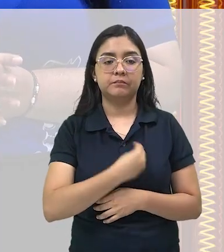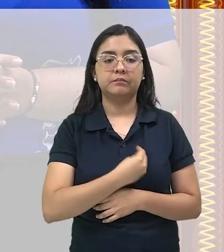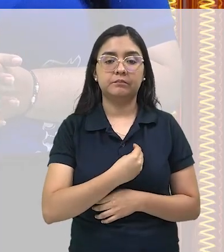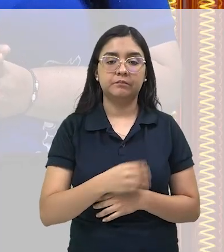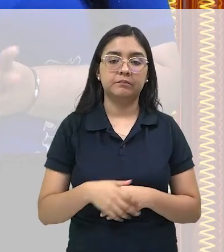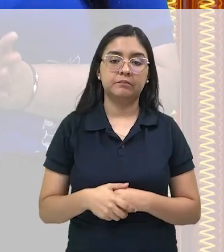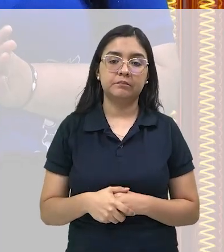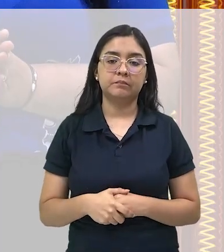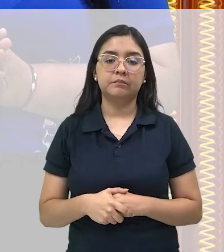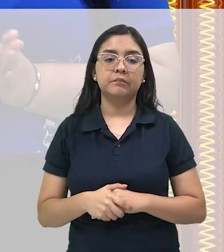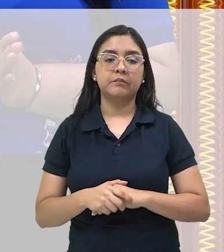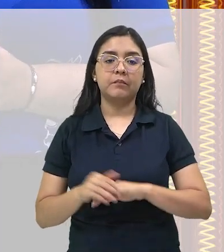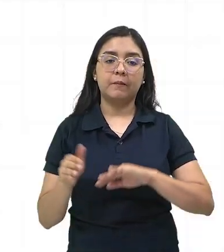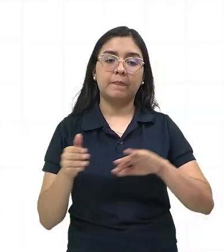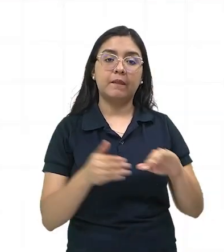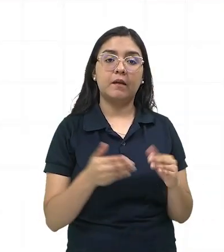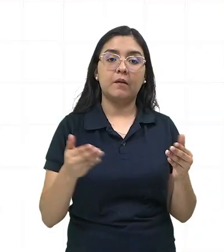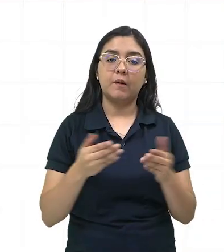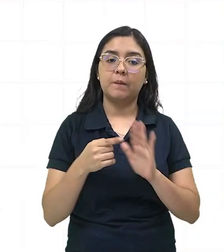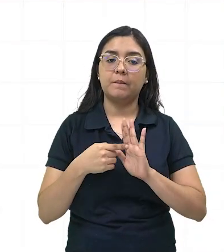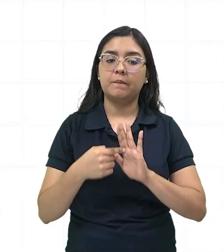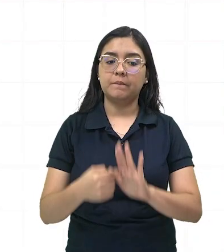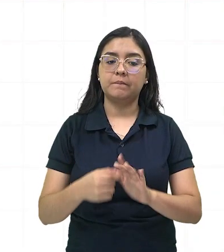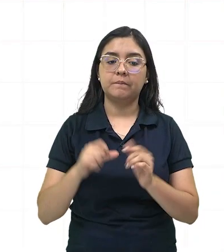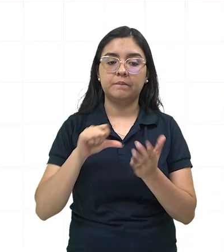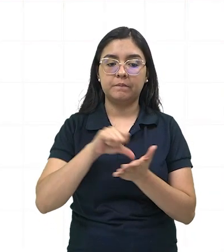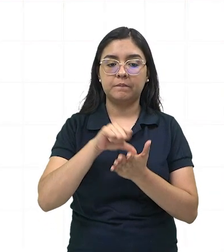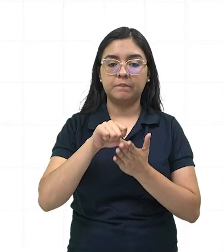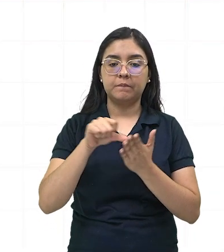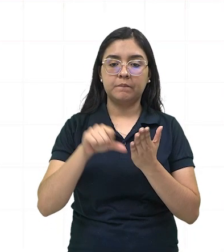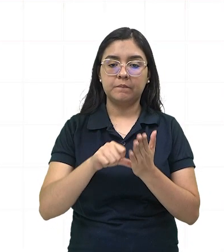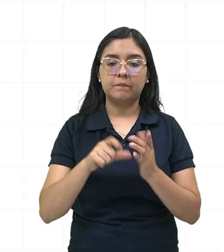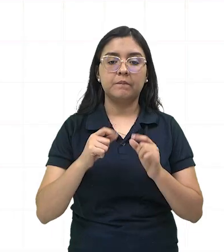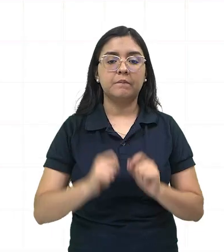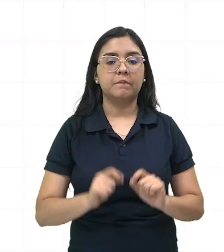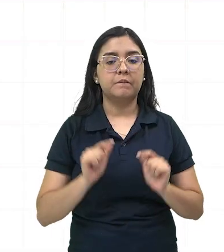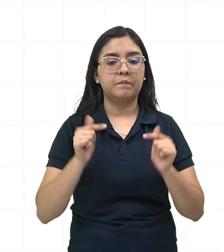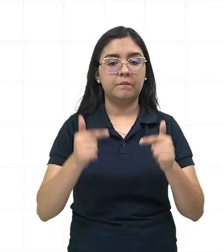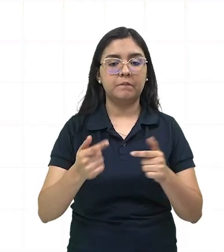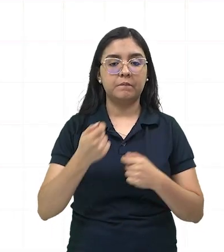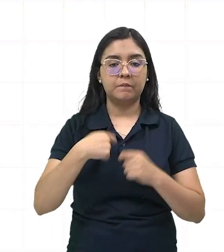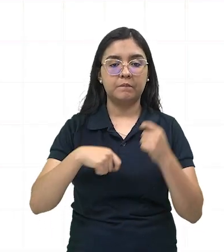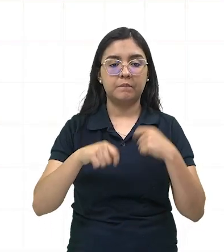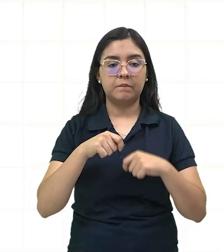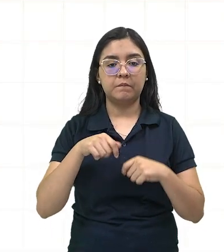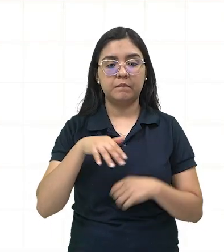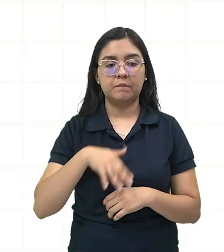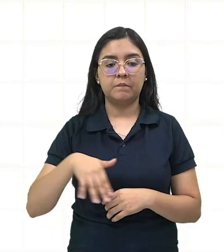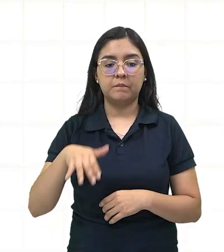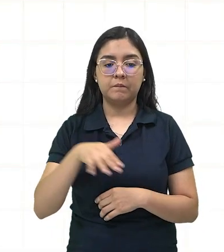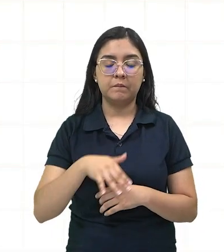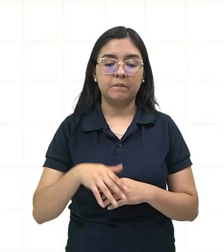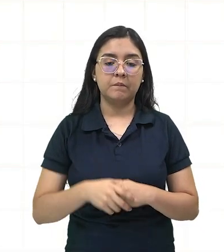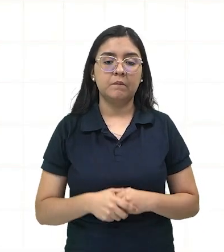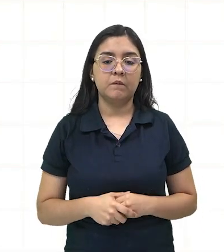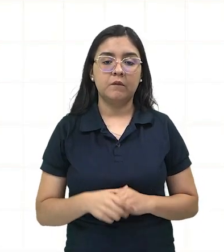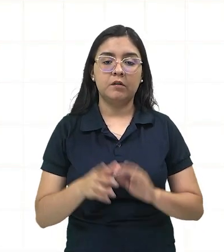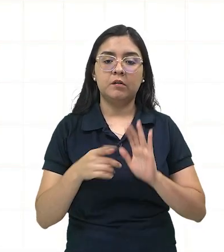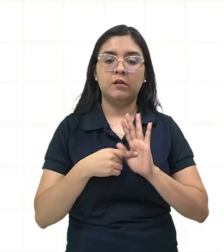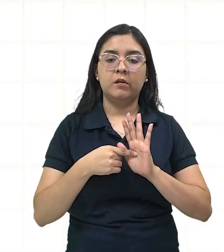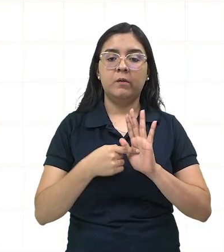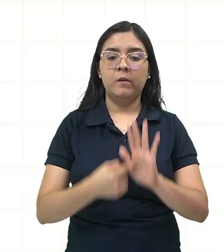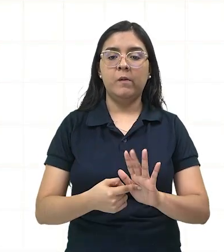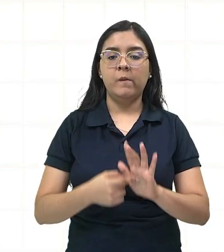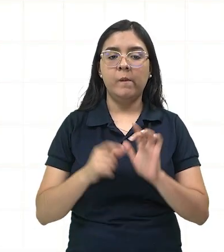o mapa, principalmente voltado às atividades econômicas no setor que a gente vai dar destaque